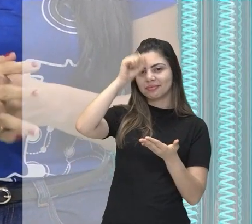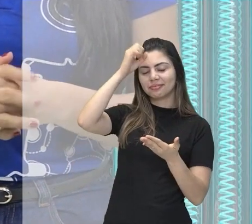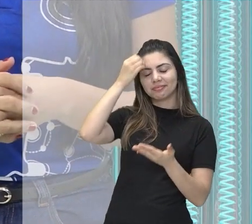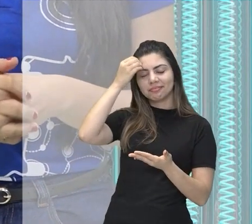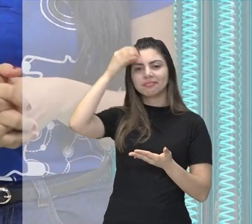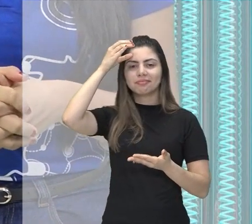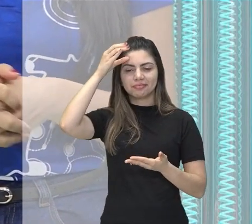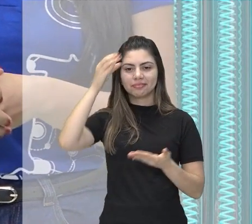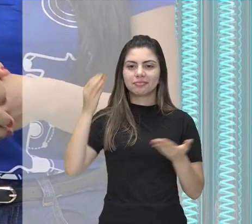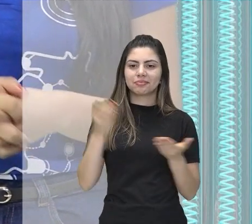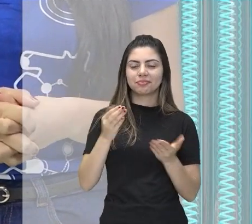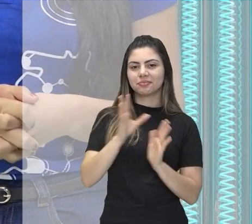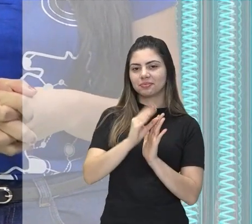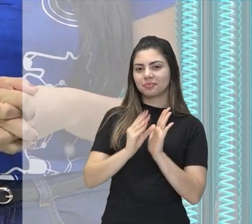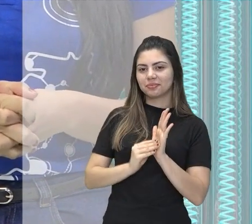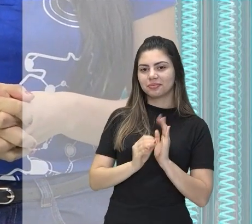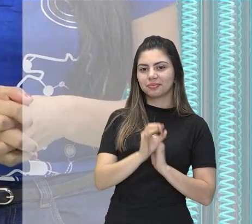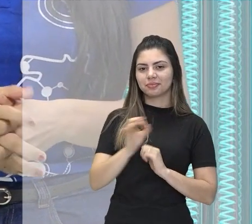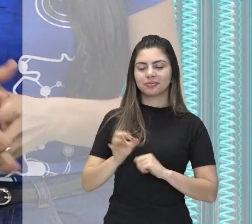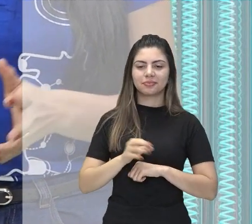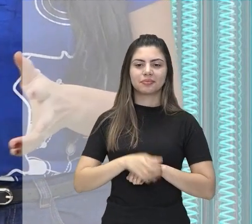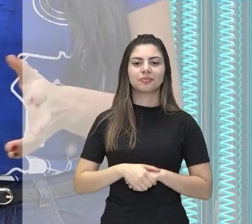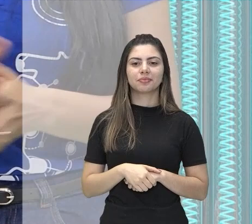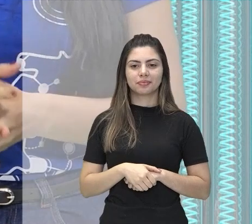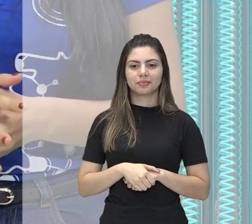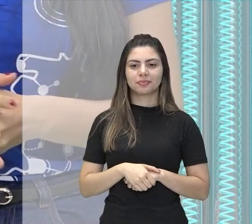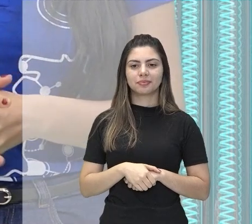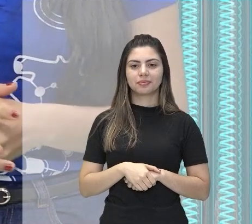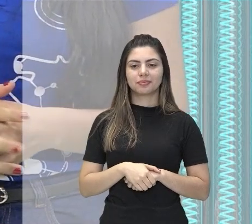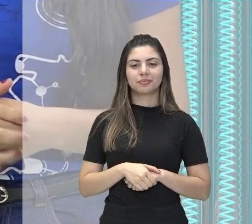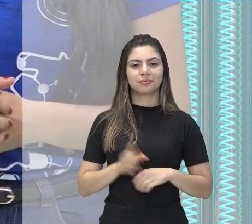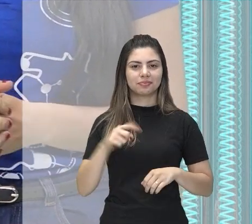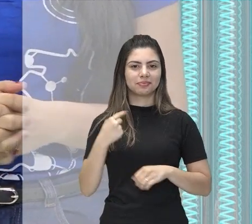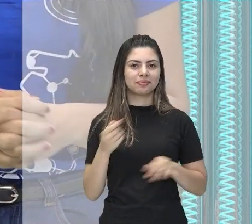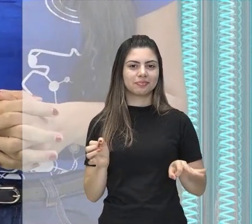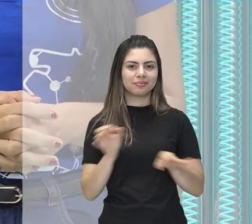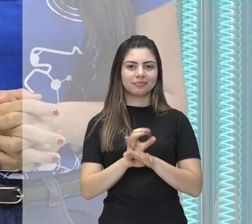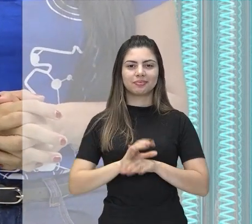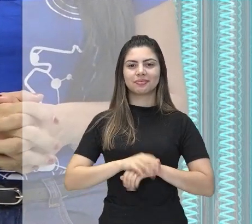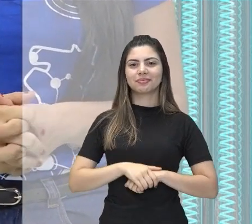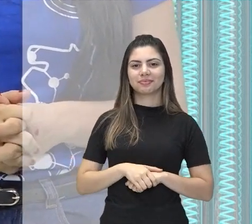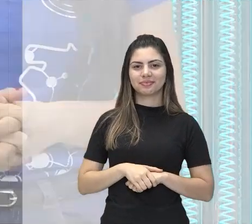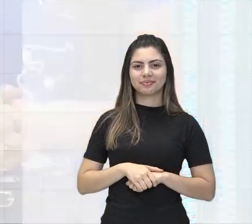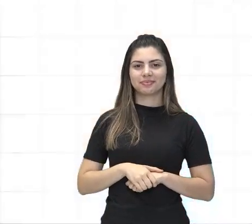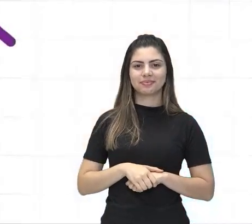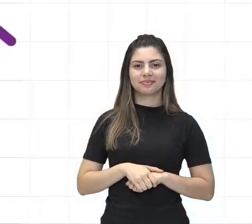conseguido entender o conteúdo de hoje. Nós ficamos por aqui. Bye, bye!